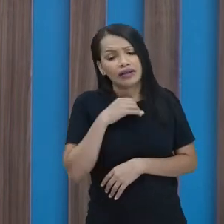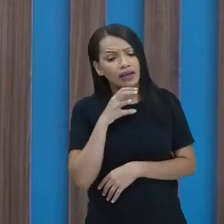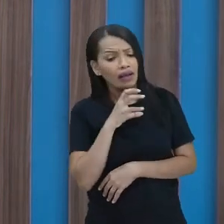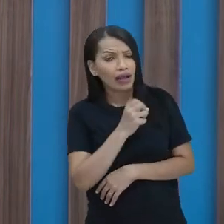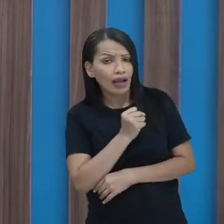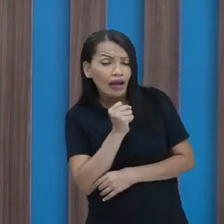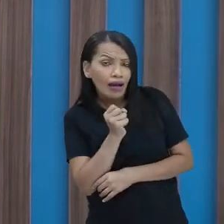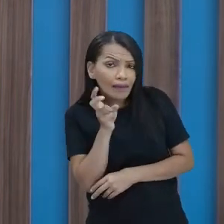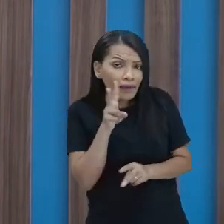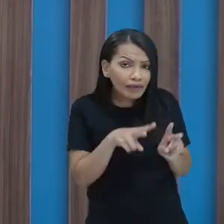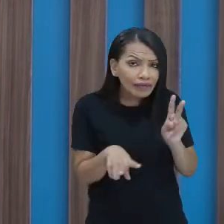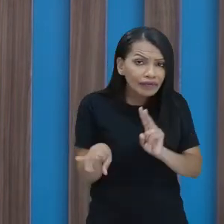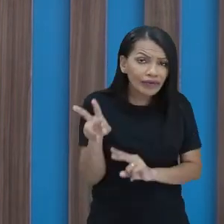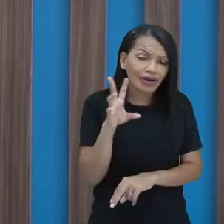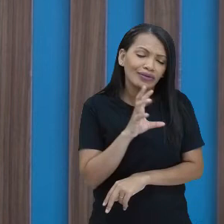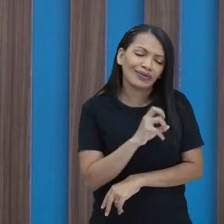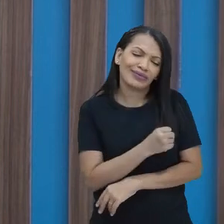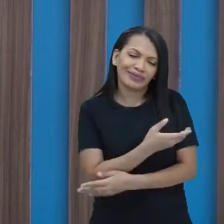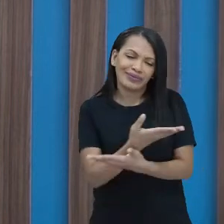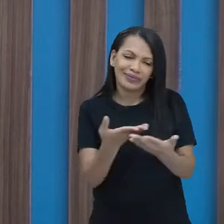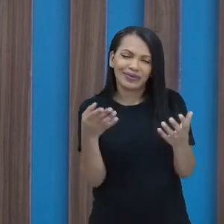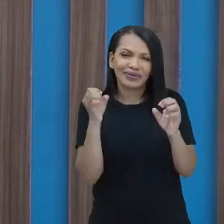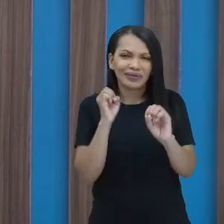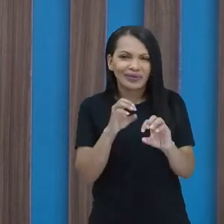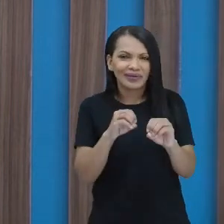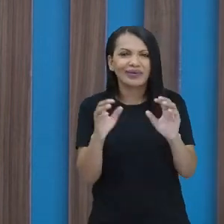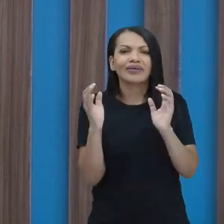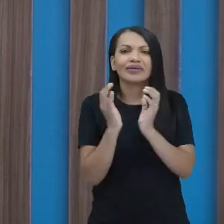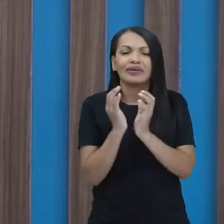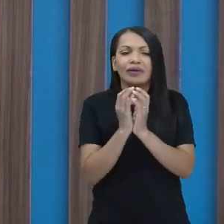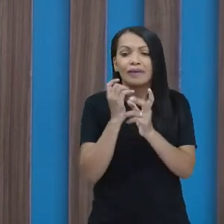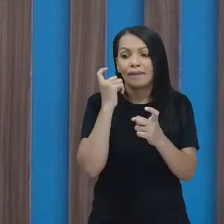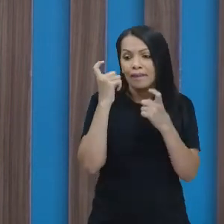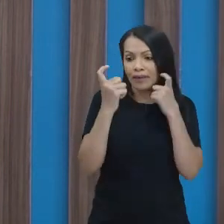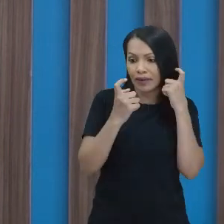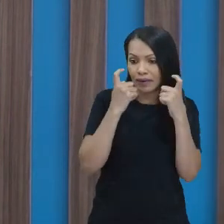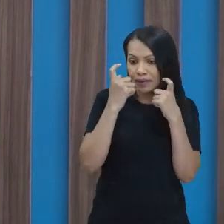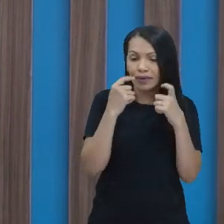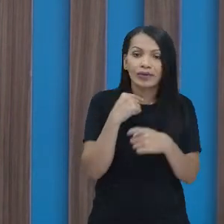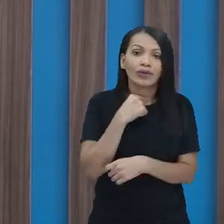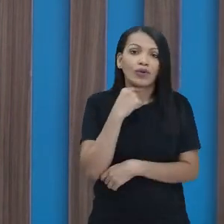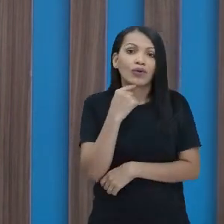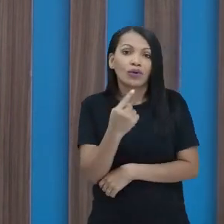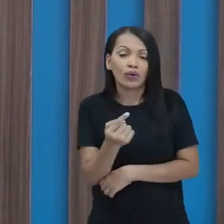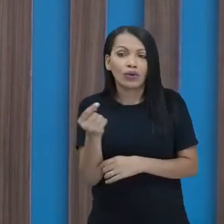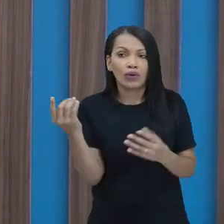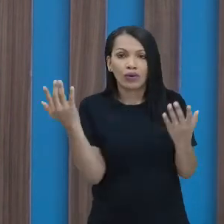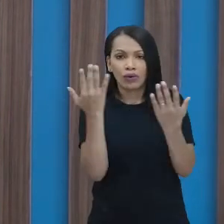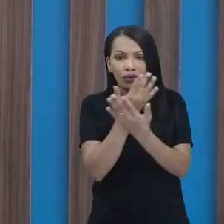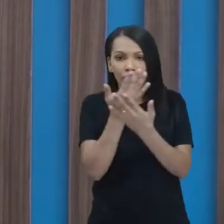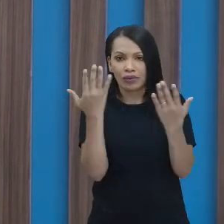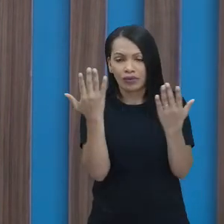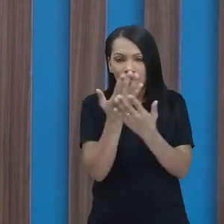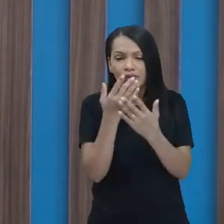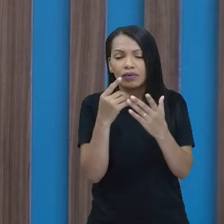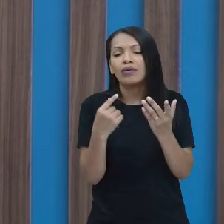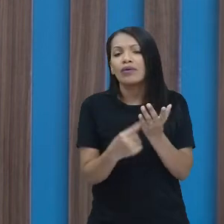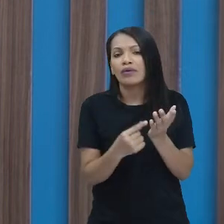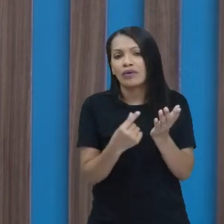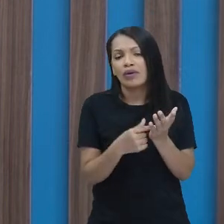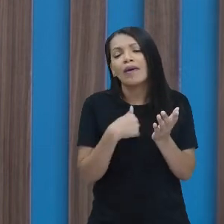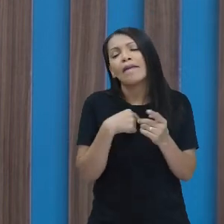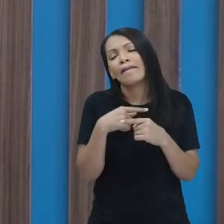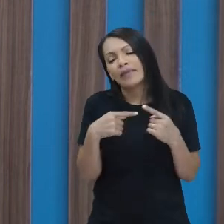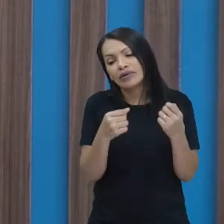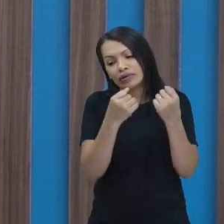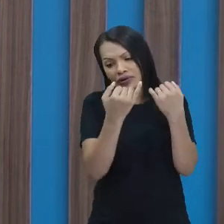gente do Educa Recife e que ela estava preocupada porque não estava conseguindo ver a imagem no aplicativo, mas eu expliquei